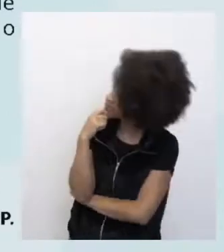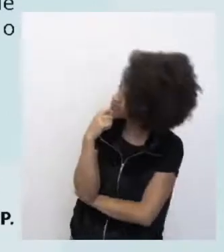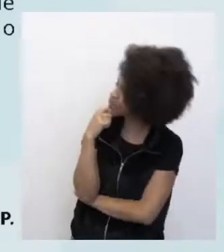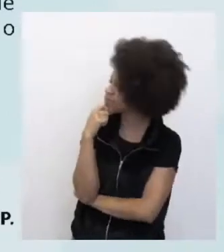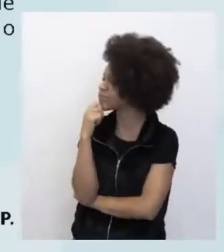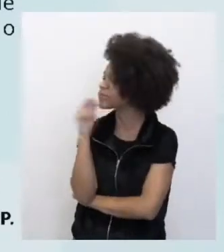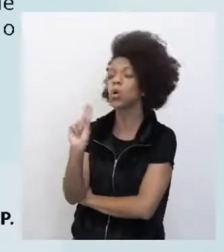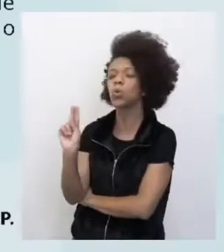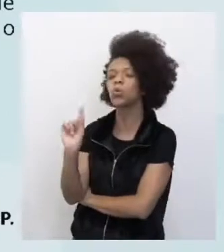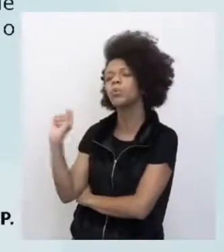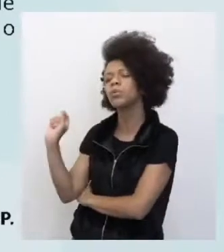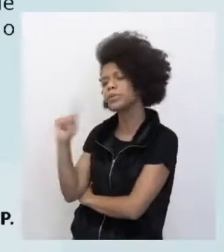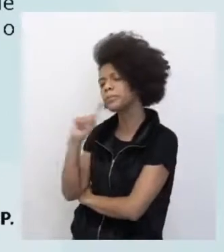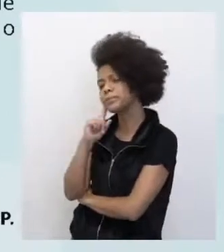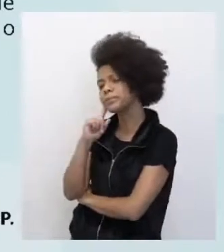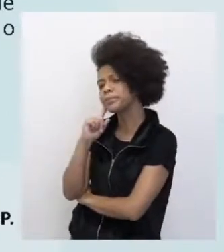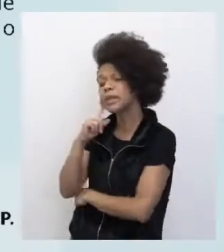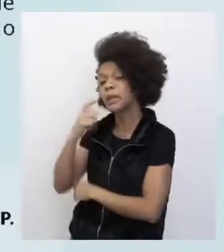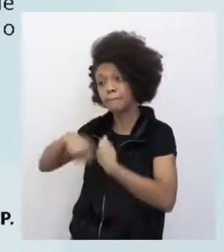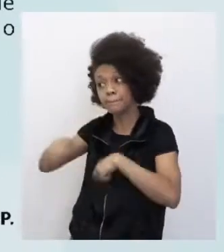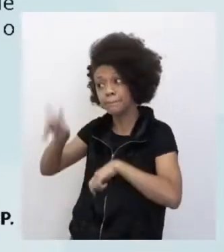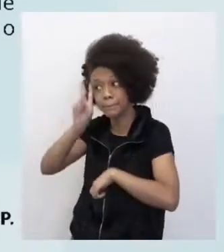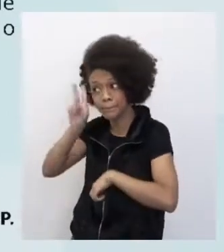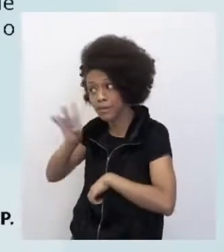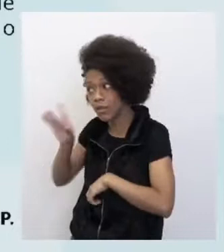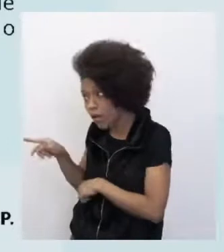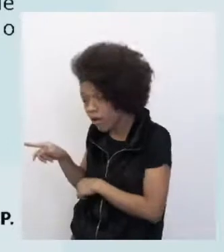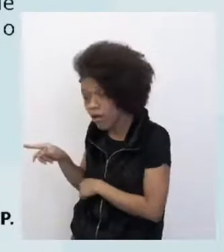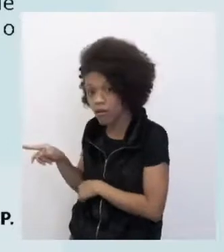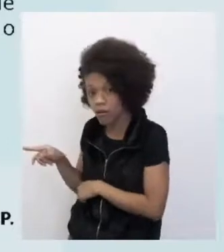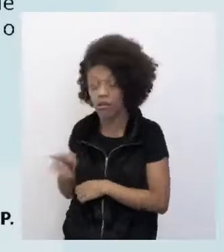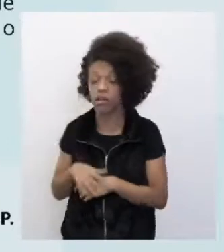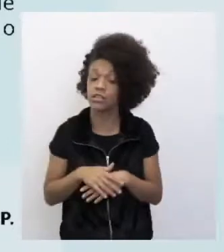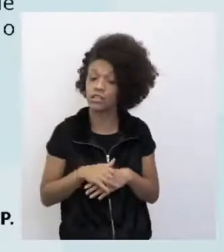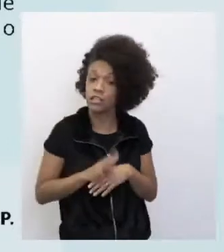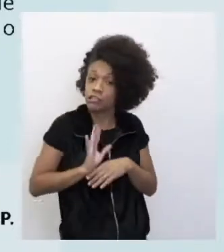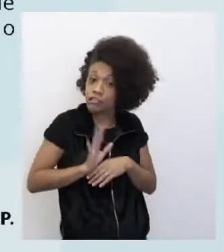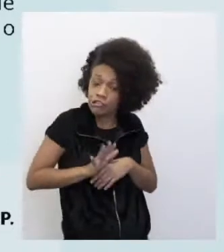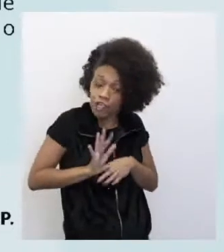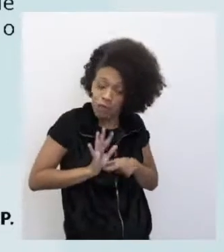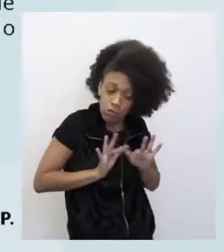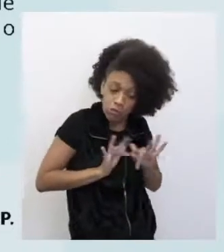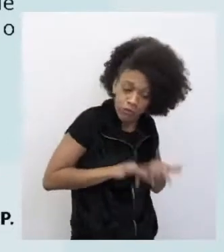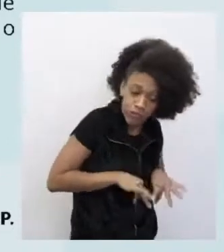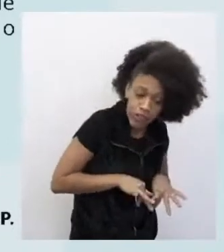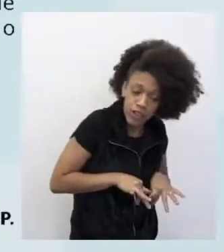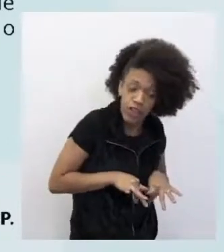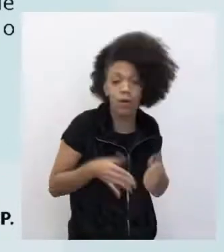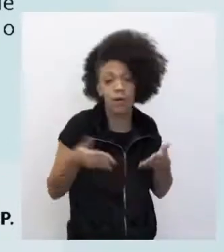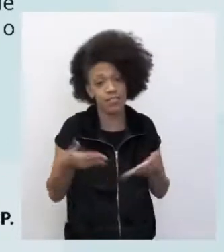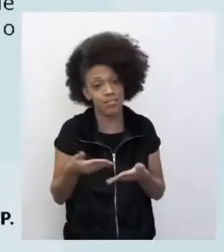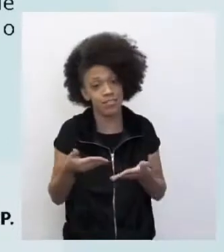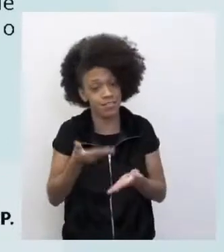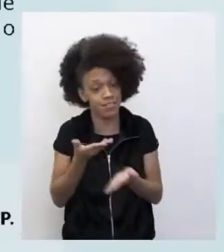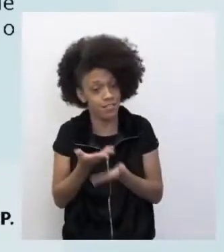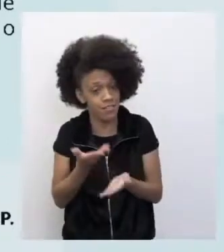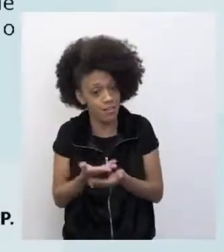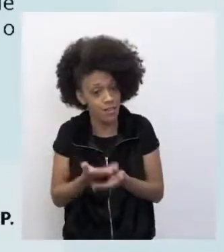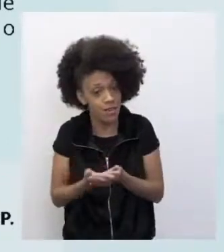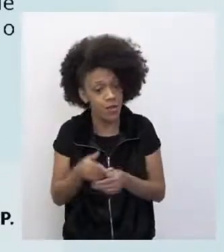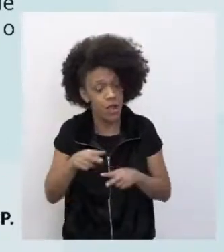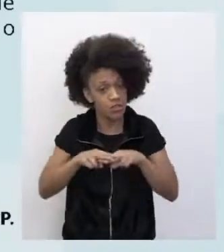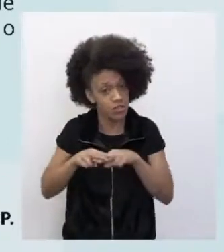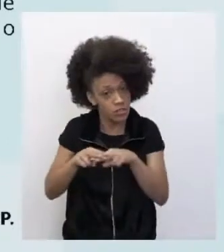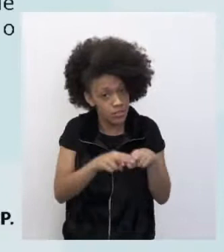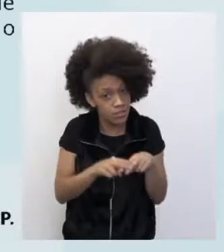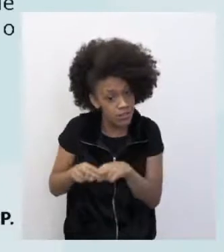de quê, gente? Vocês têm que lembrar, a gente está aqui já, né? Chegando no final desse programa aí, da nossa revisão,